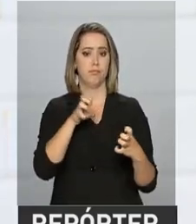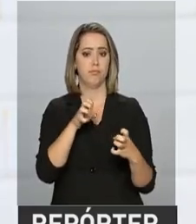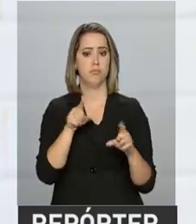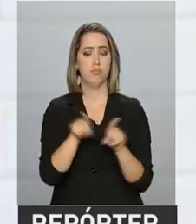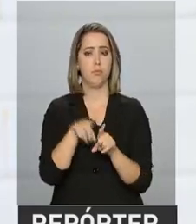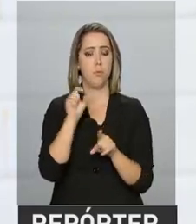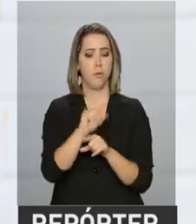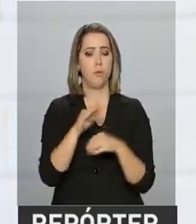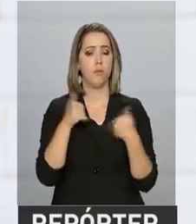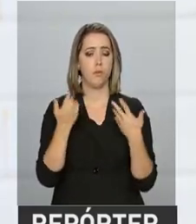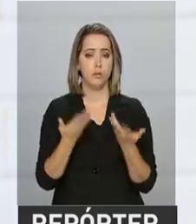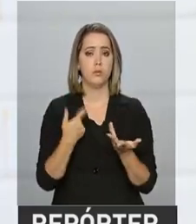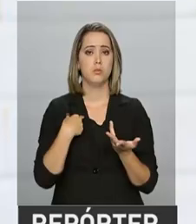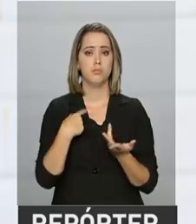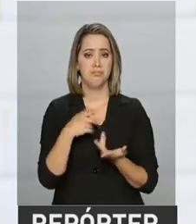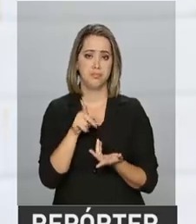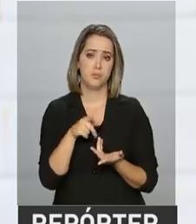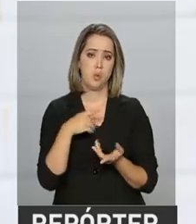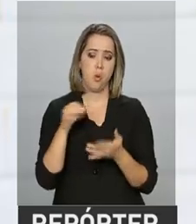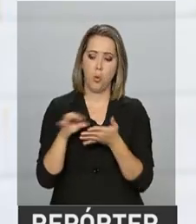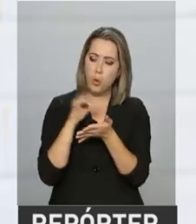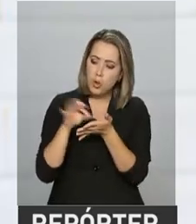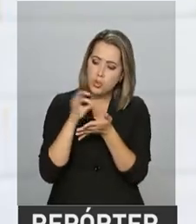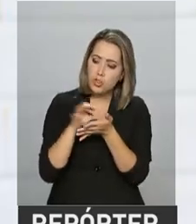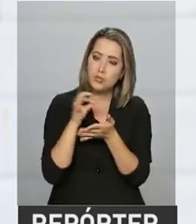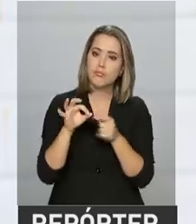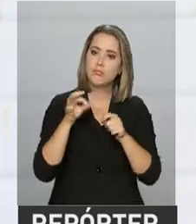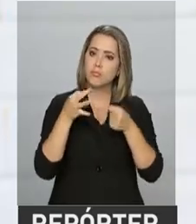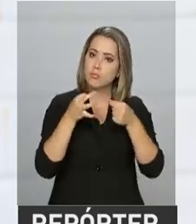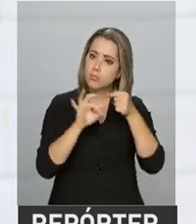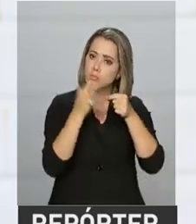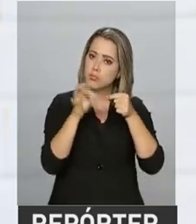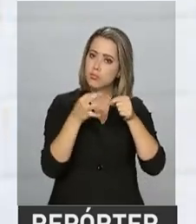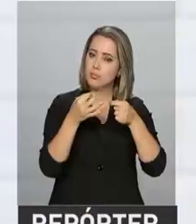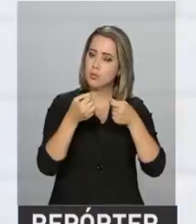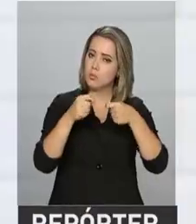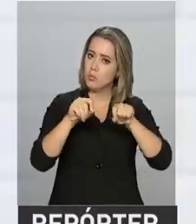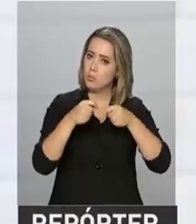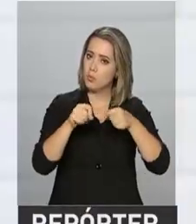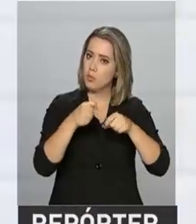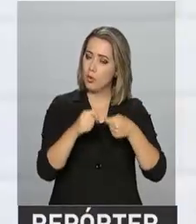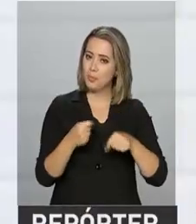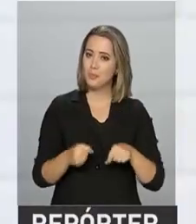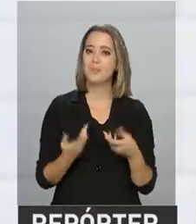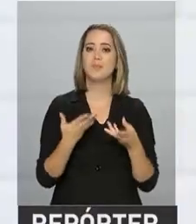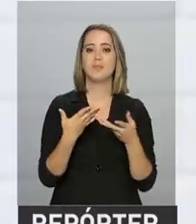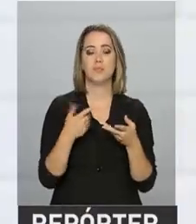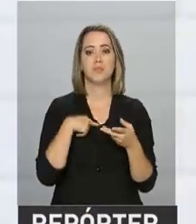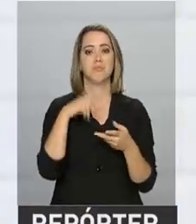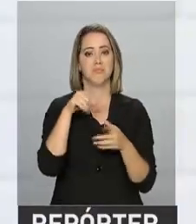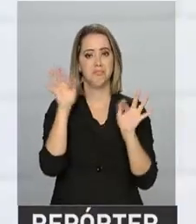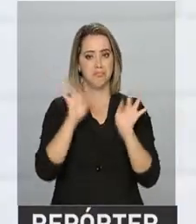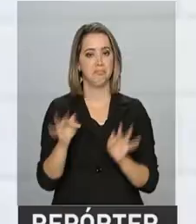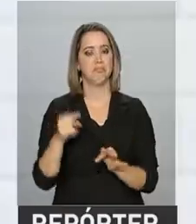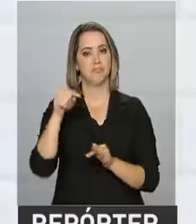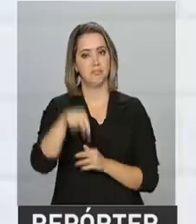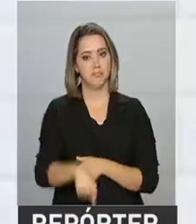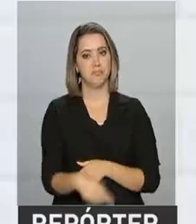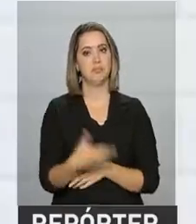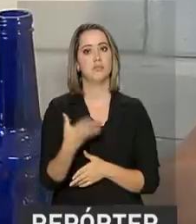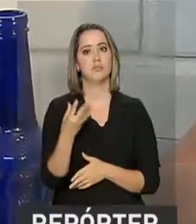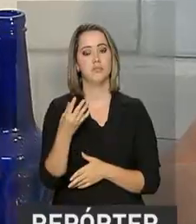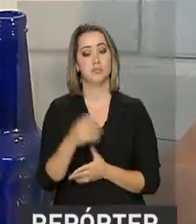velha né então eu acho assim só o crochê para mim que tá me aguardando né tô muito feliz aqui muito